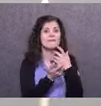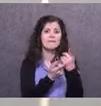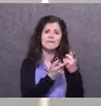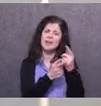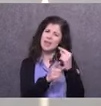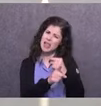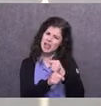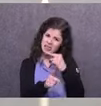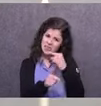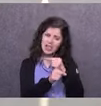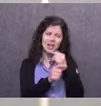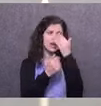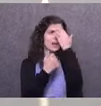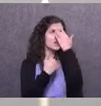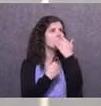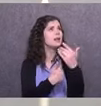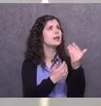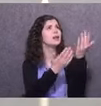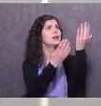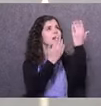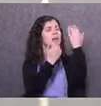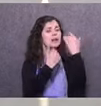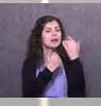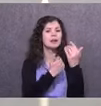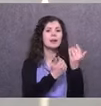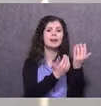louvai-o.